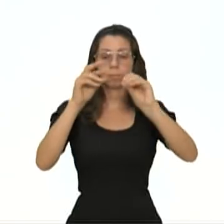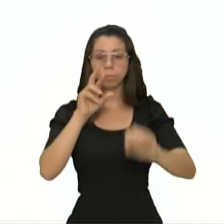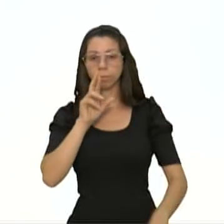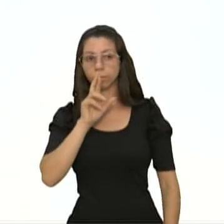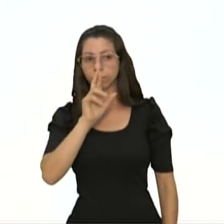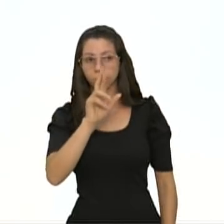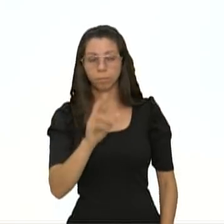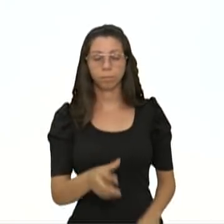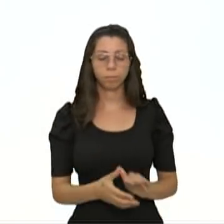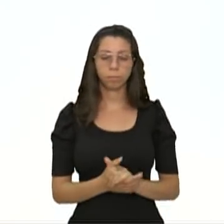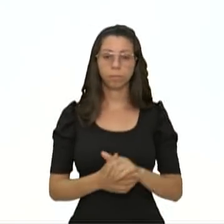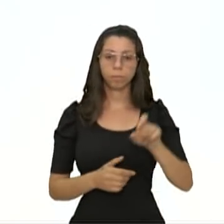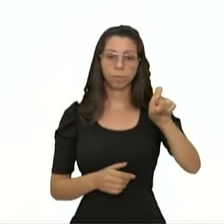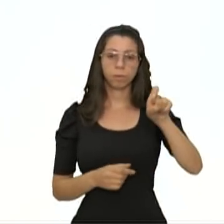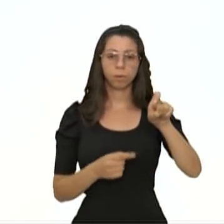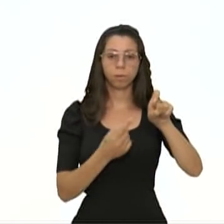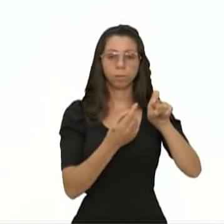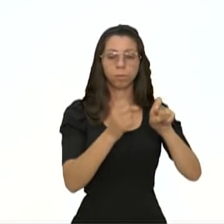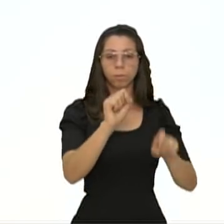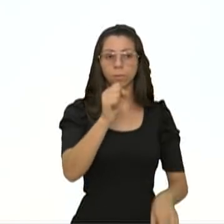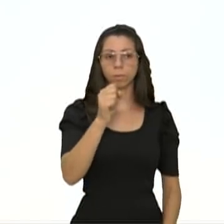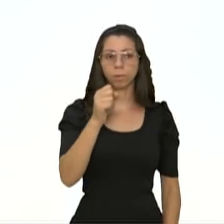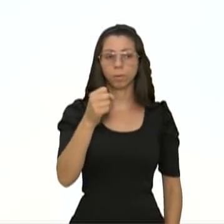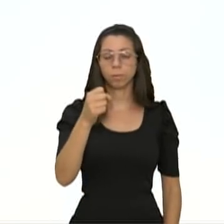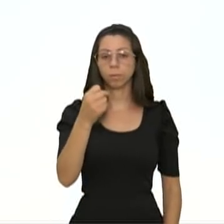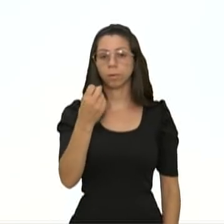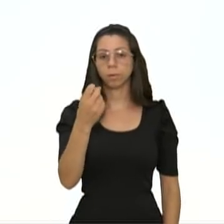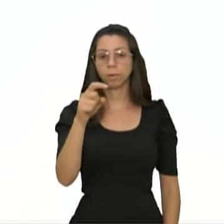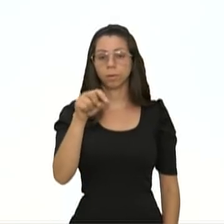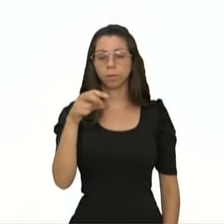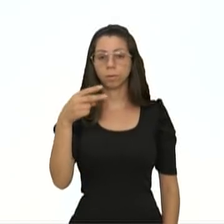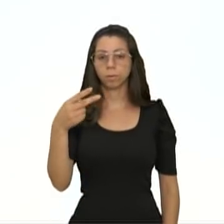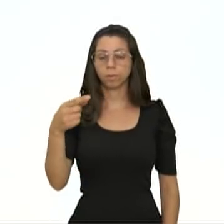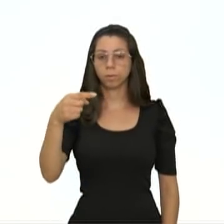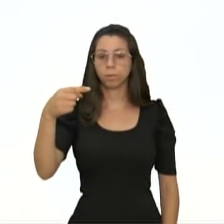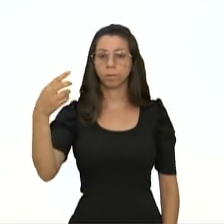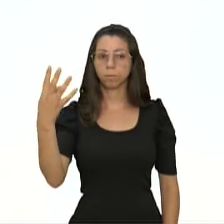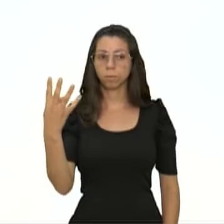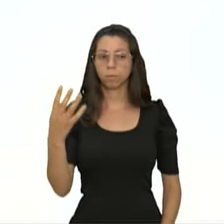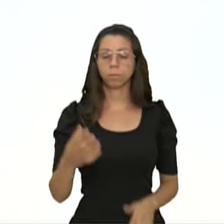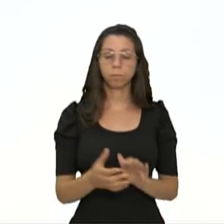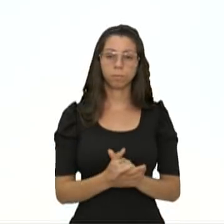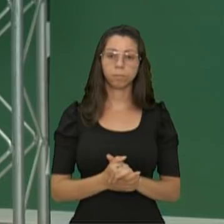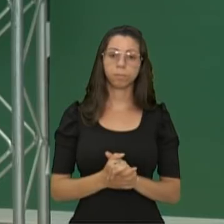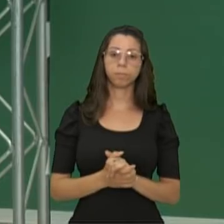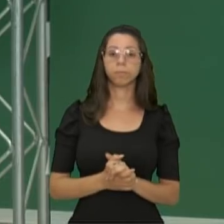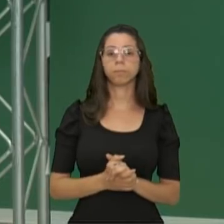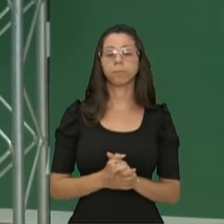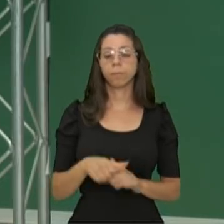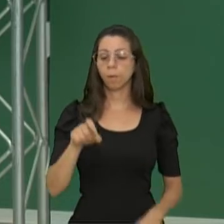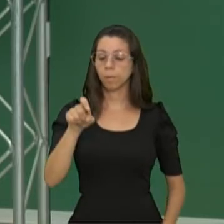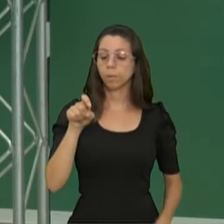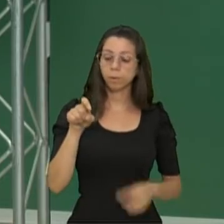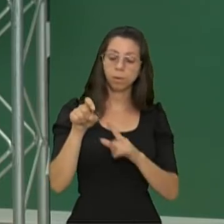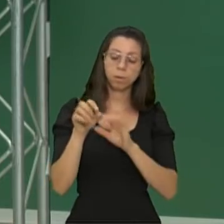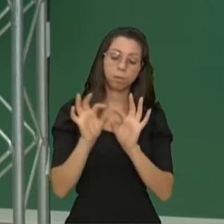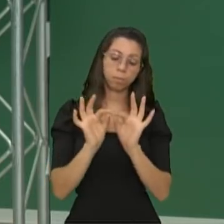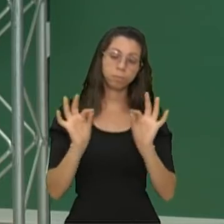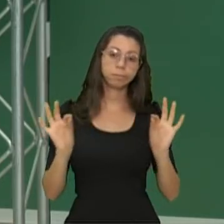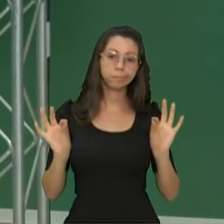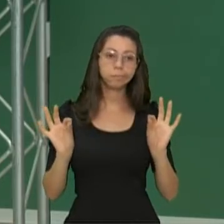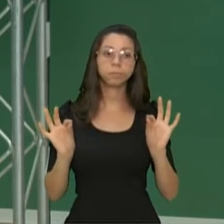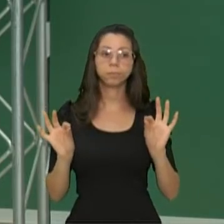aqui. x1 igual a 8 e x2 igual a menos 4. Medida de um quadrado e o x representa um comprimento. Se o x